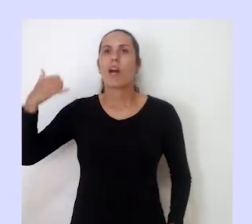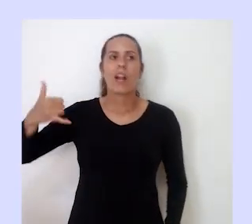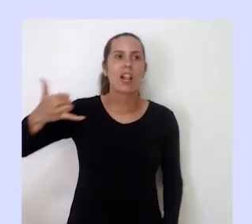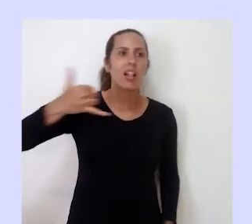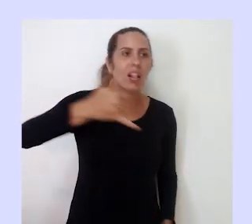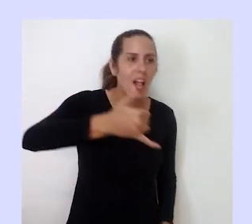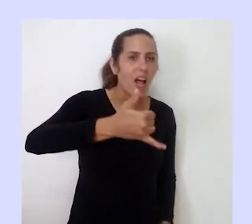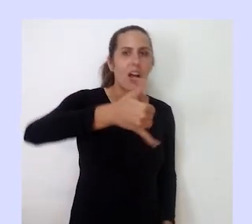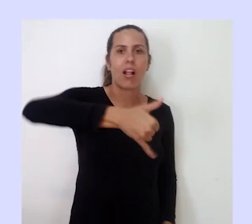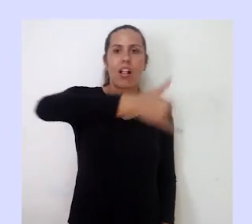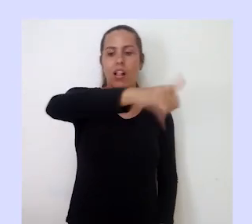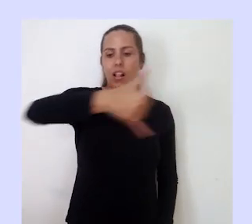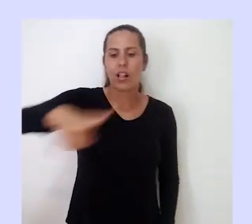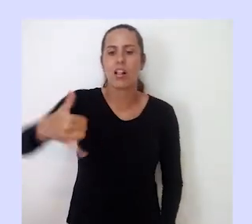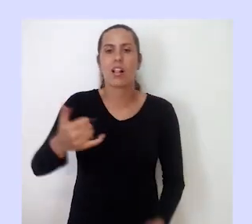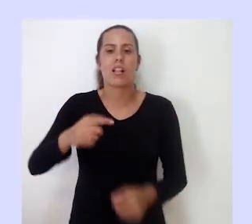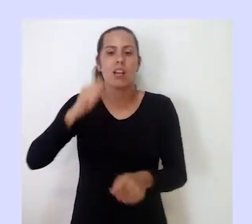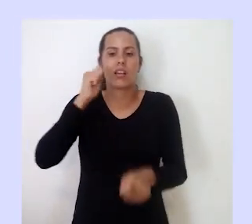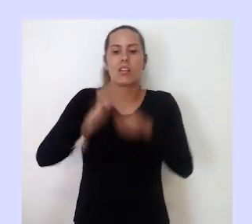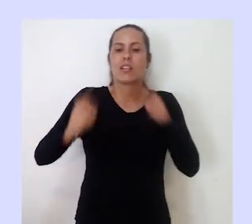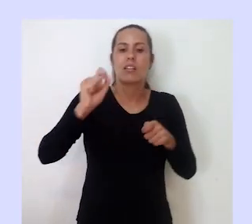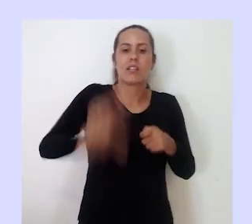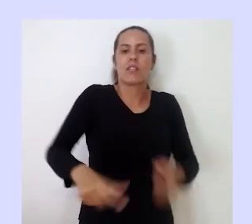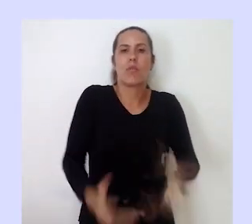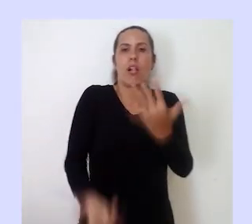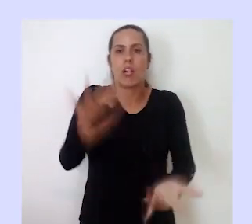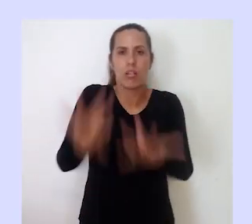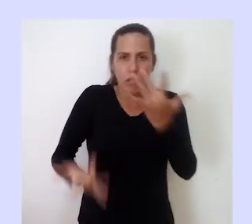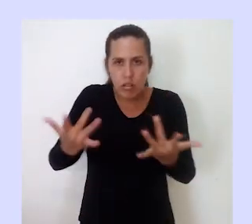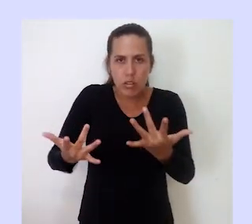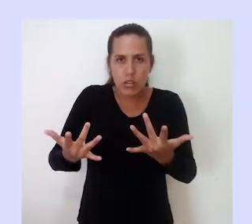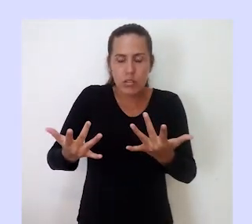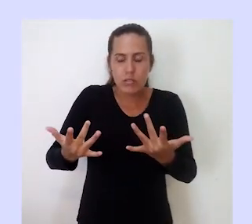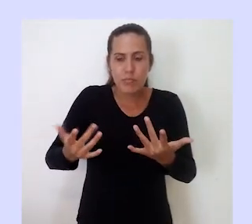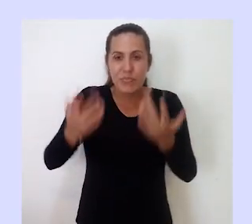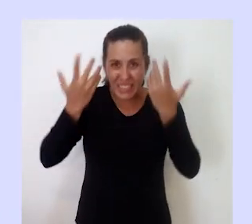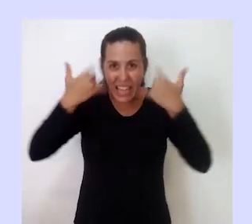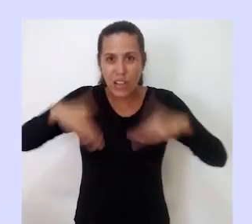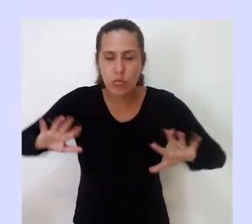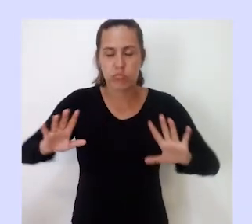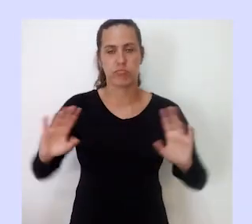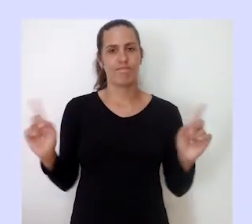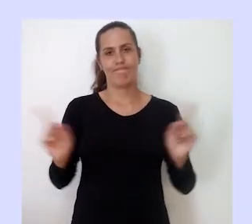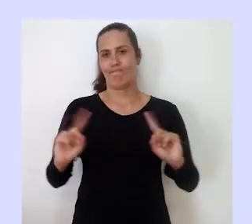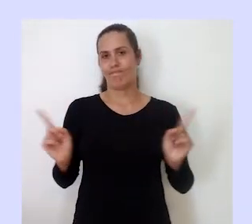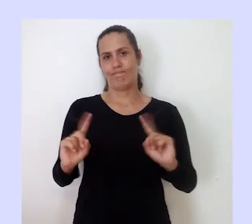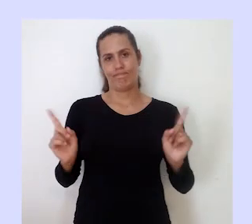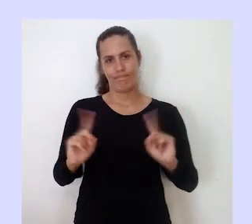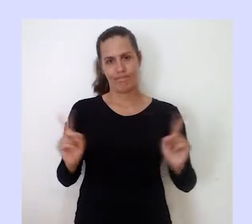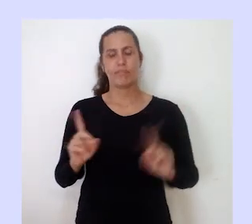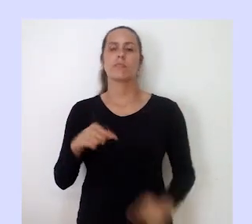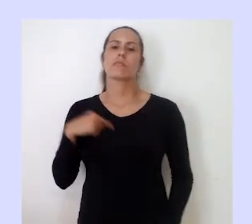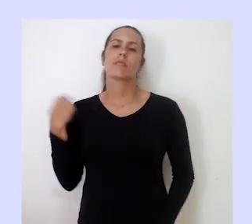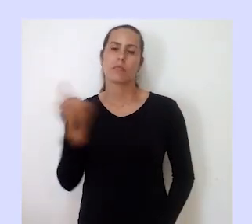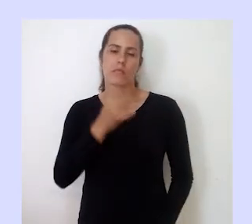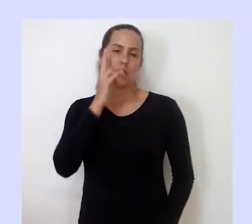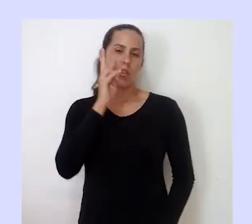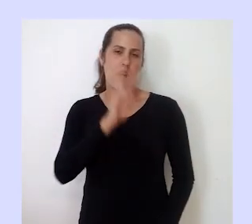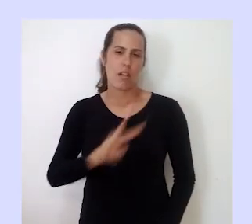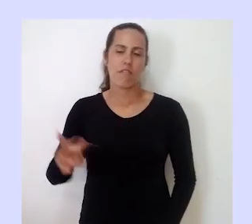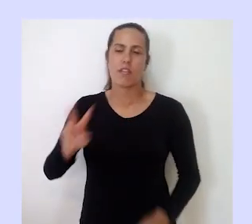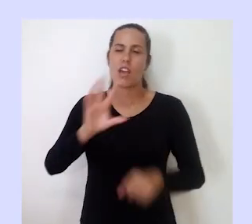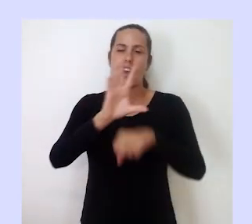com combustível, deixa de ser um fenômeno natural. E aí vimos milhares e milhares de